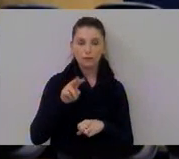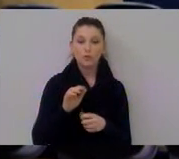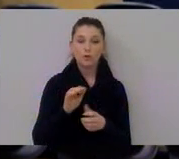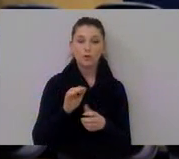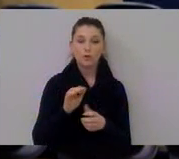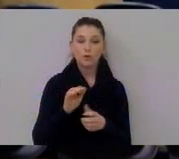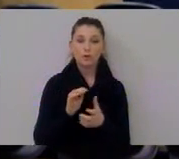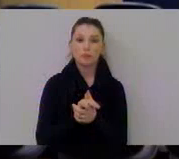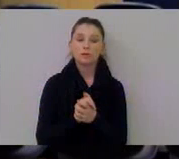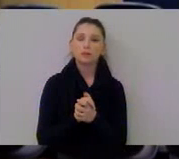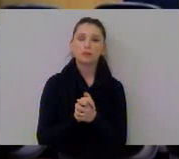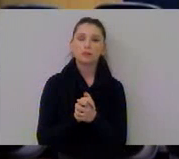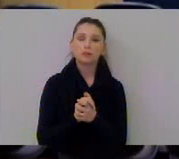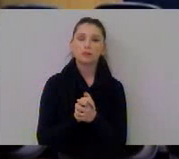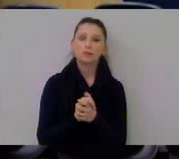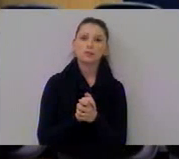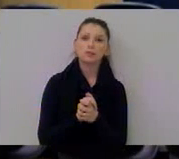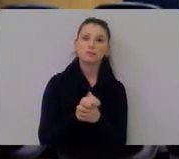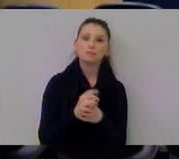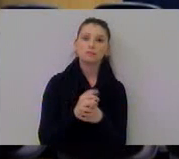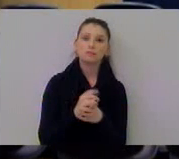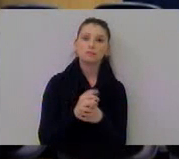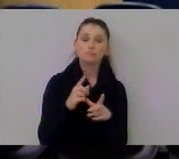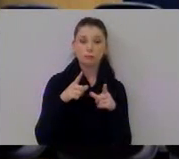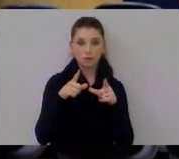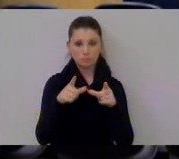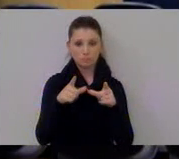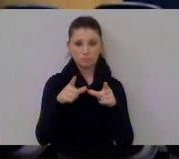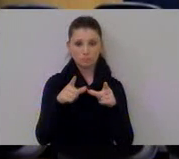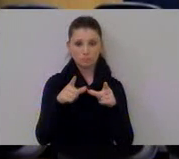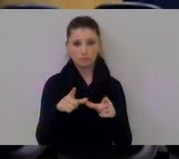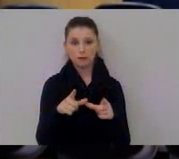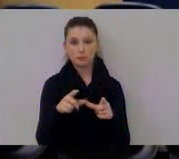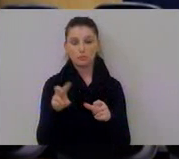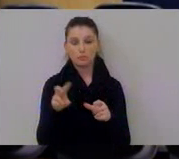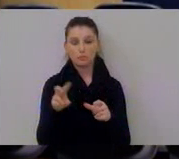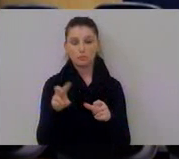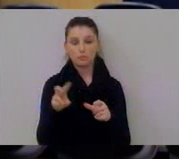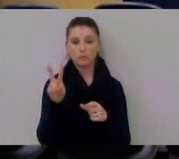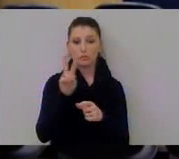requerimento do vereador Edson Aurélio.